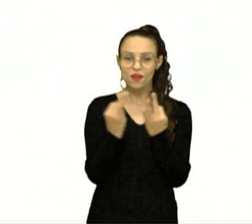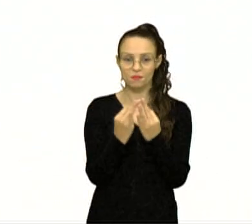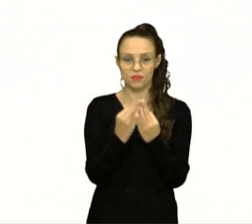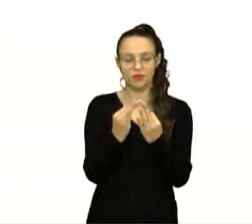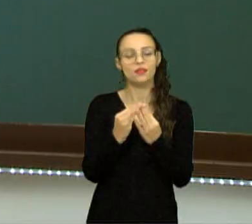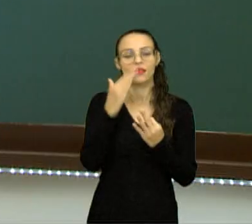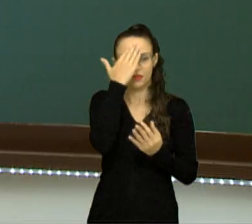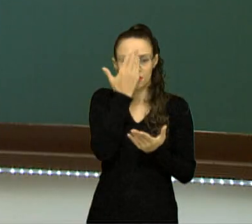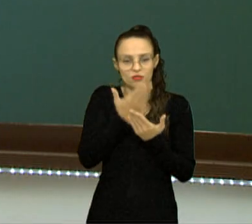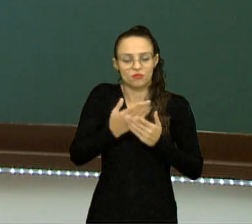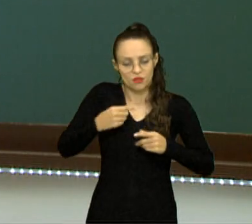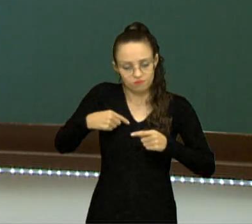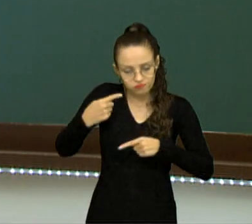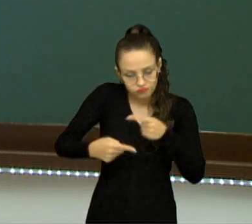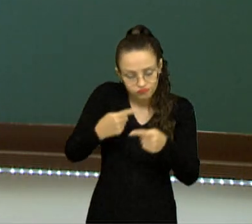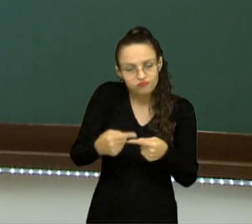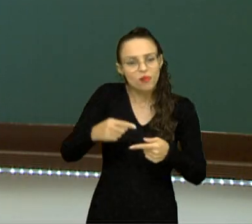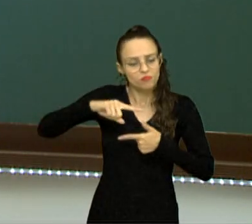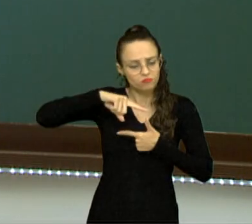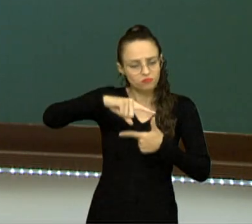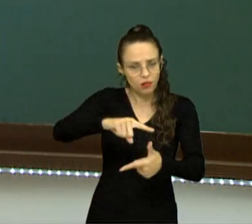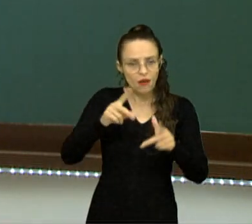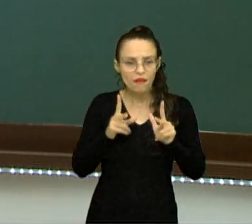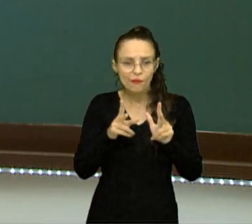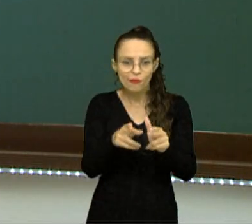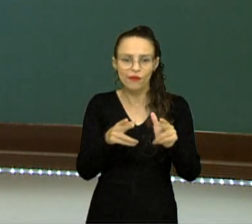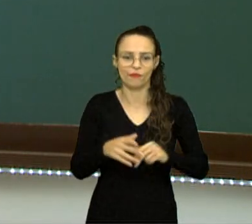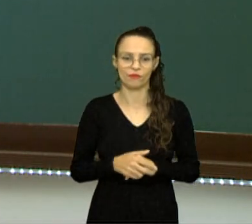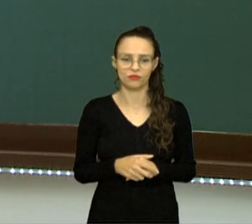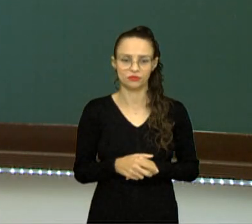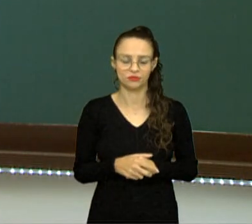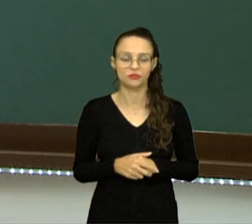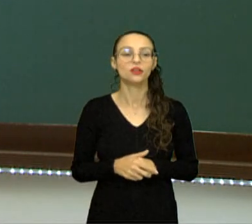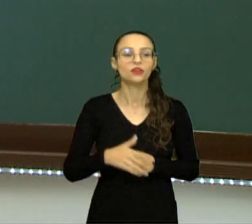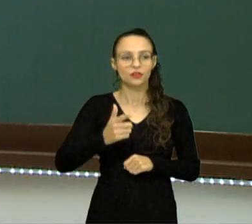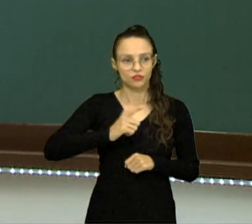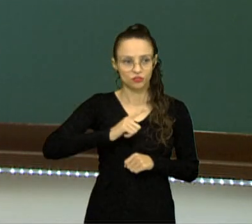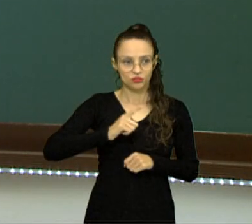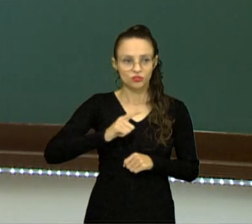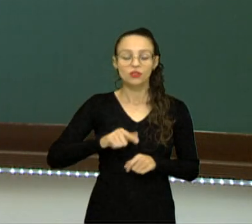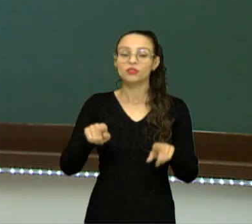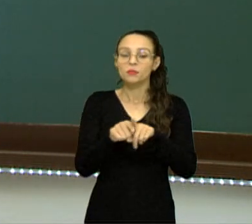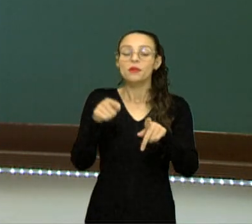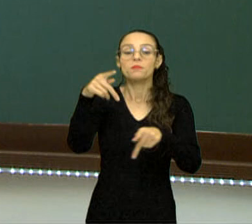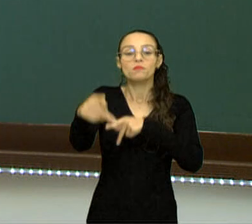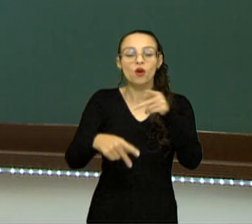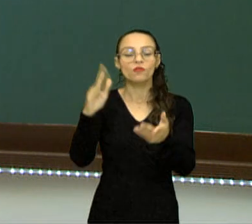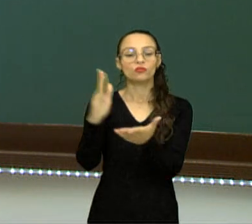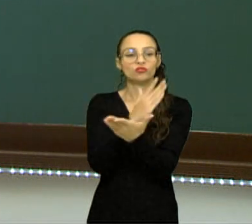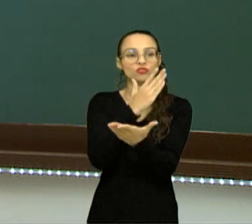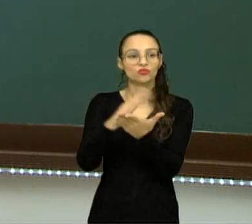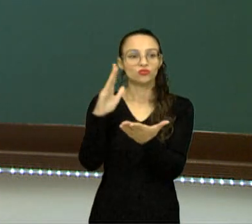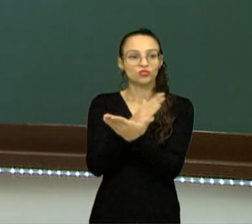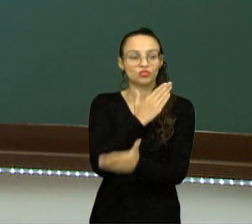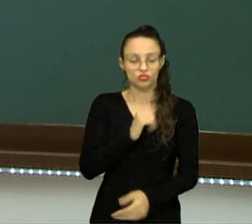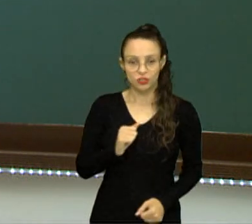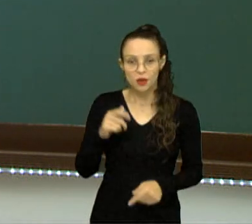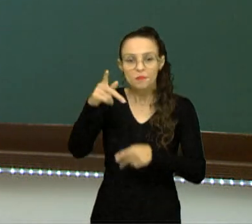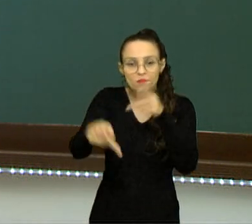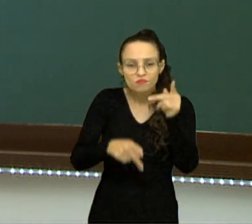ser descendentes de um ancestral comum. Tinham os povos que a gente podemos dividir, ó,